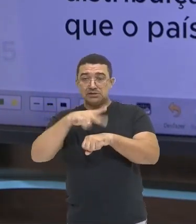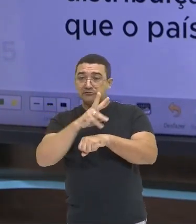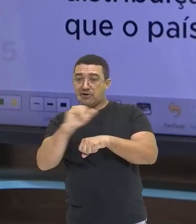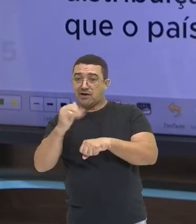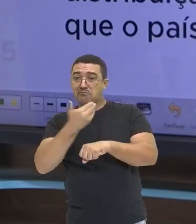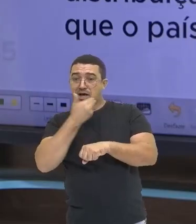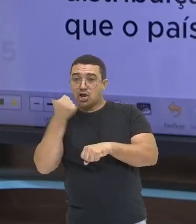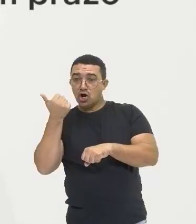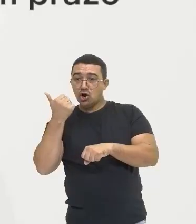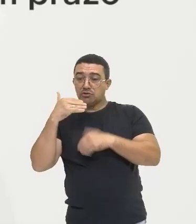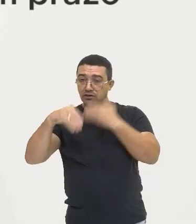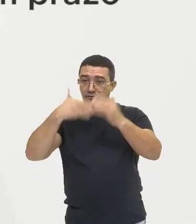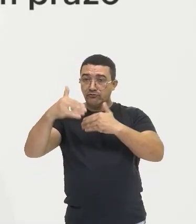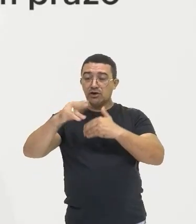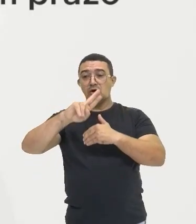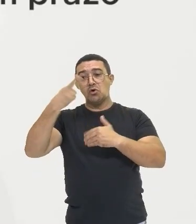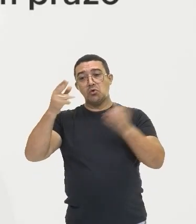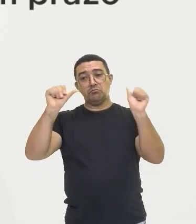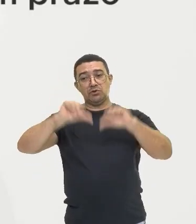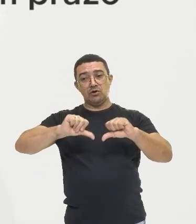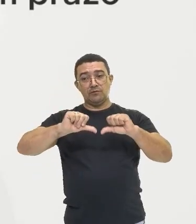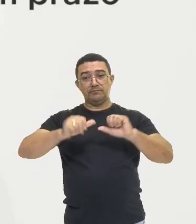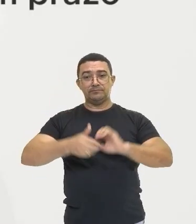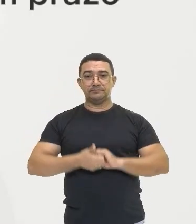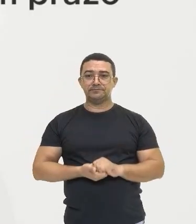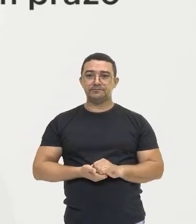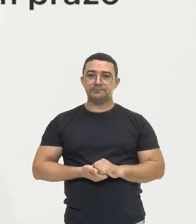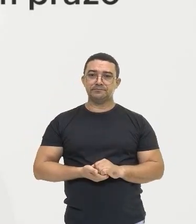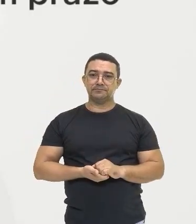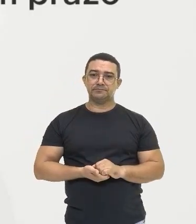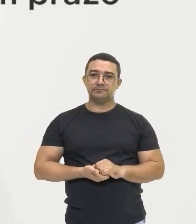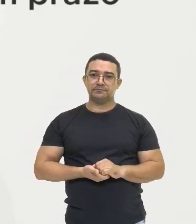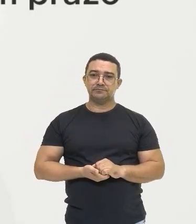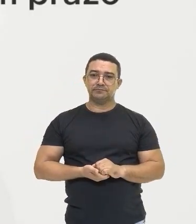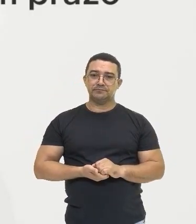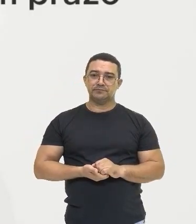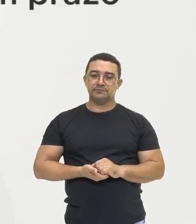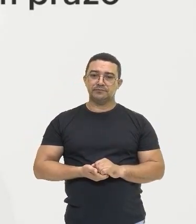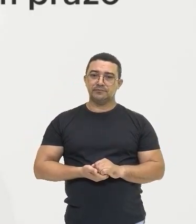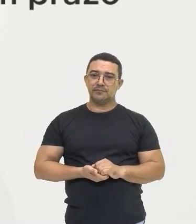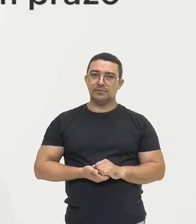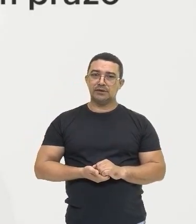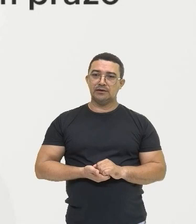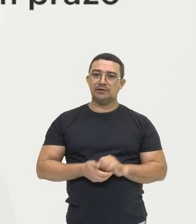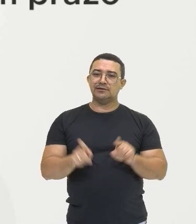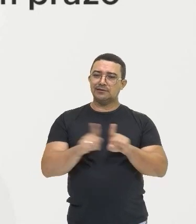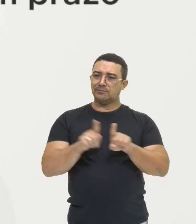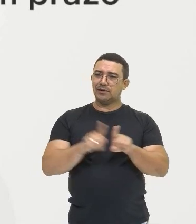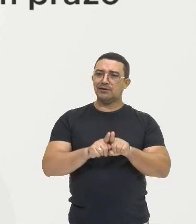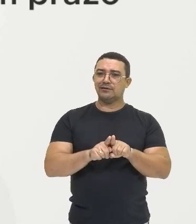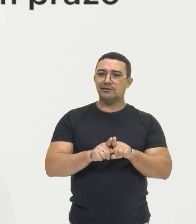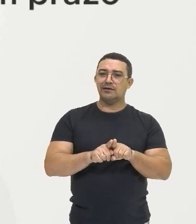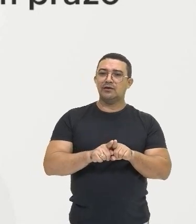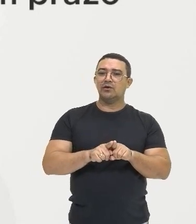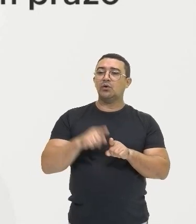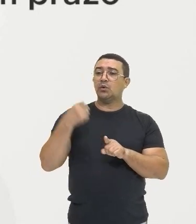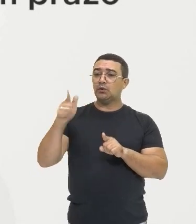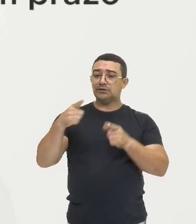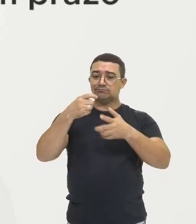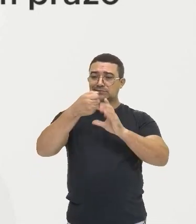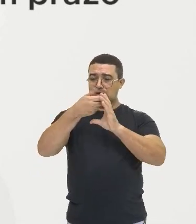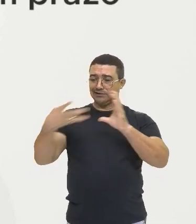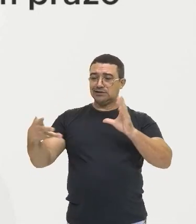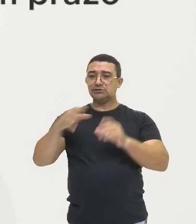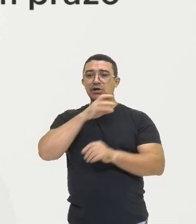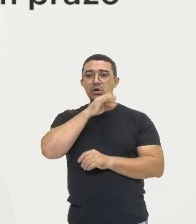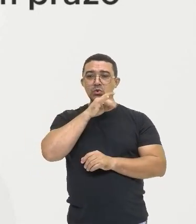acontecer. Vamos lá? Olha só. Outra desvantagem é que a distribuição de renda não significa que